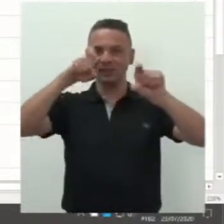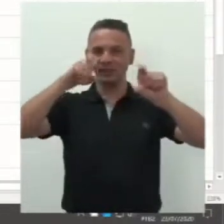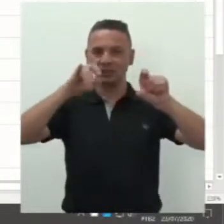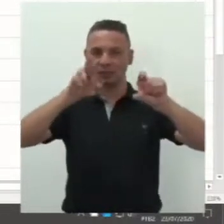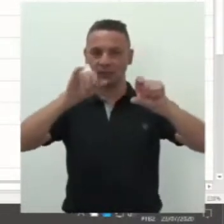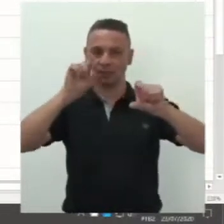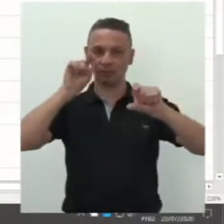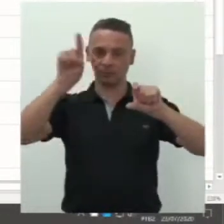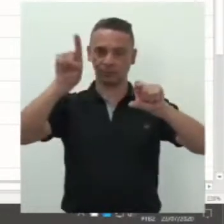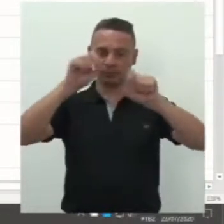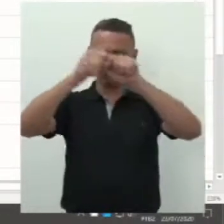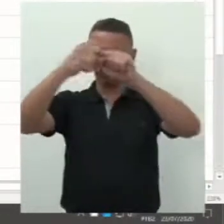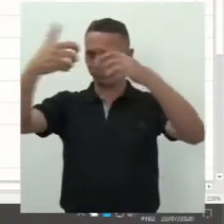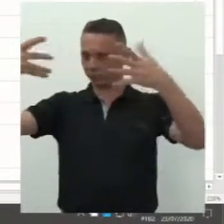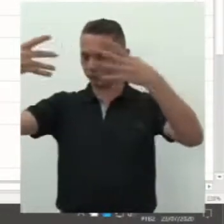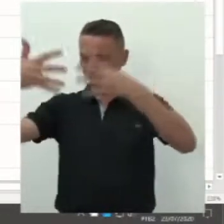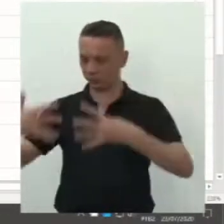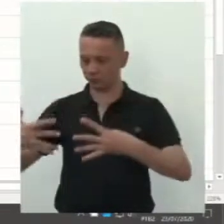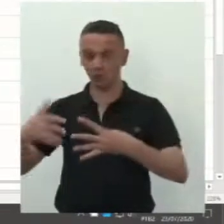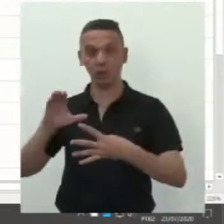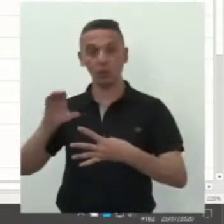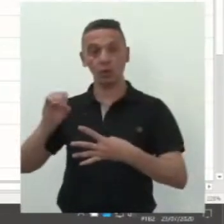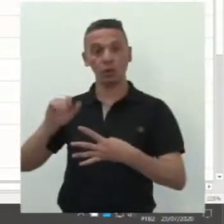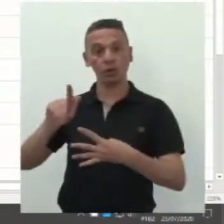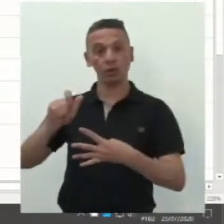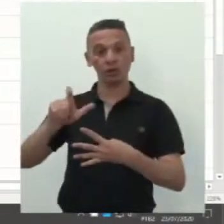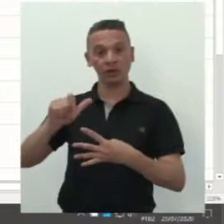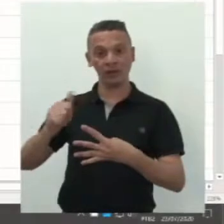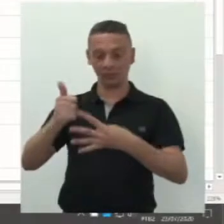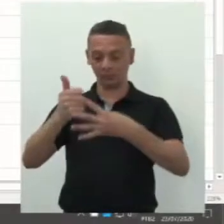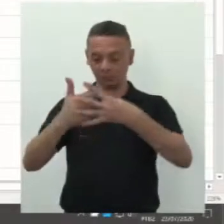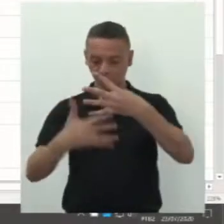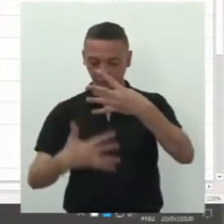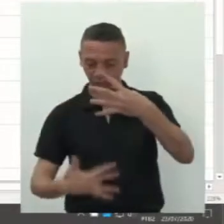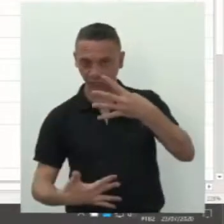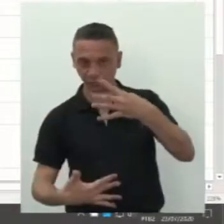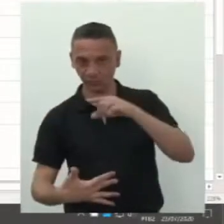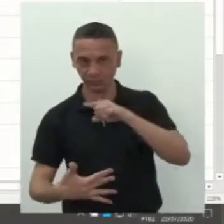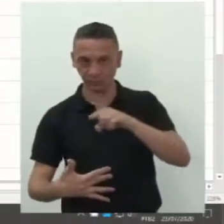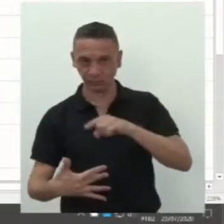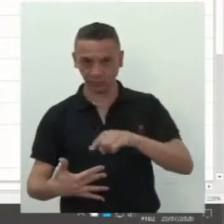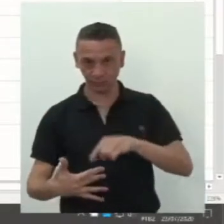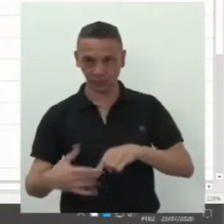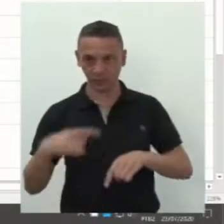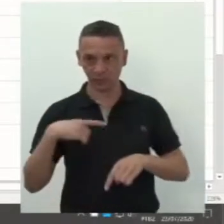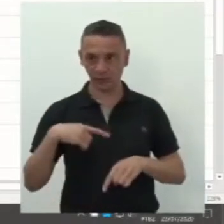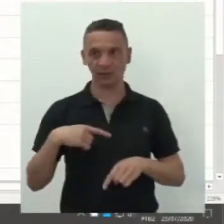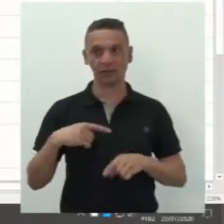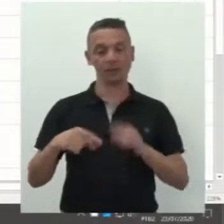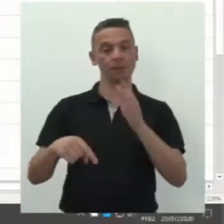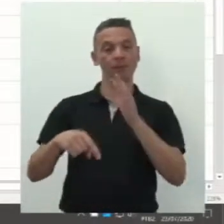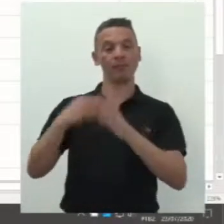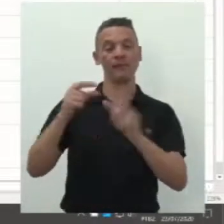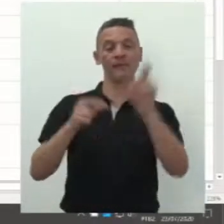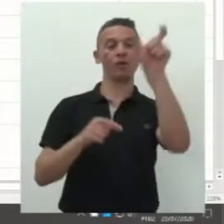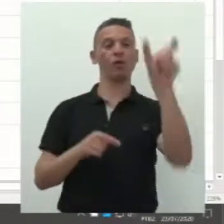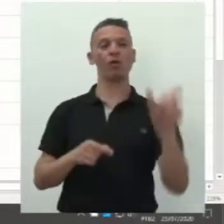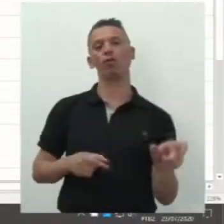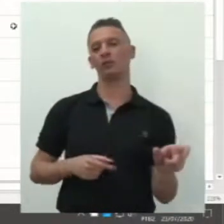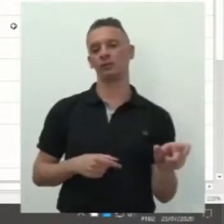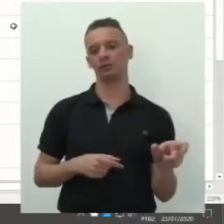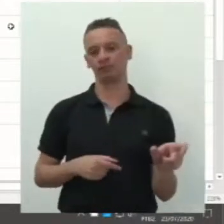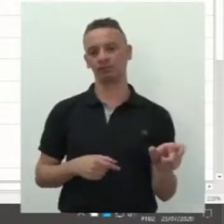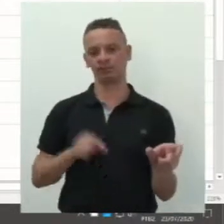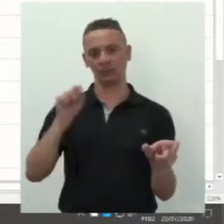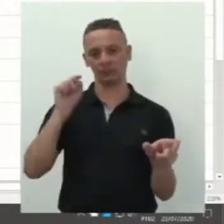exibir, congelar painéis. Eu tenho a opção aqui, ó, congelar primeira coluna.